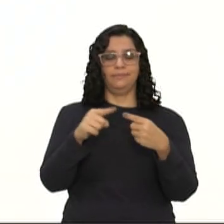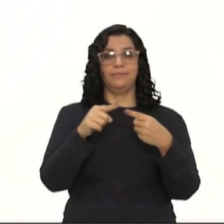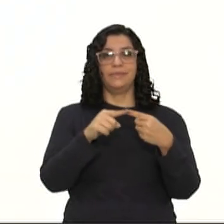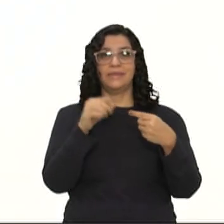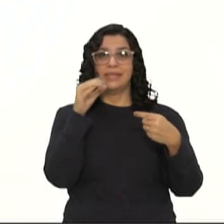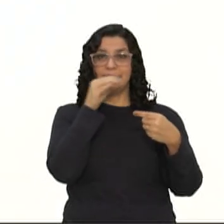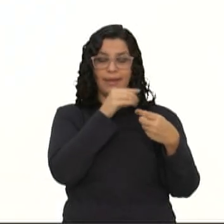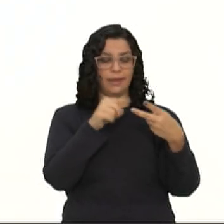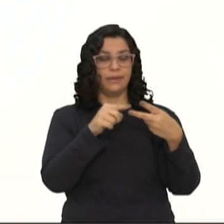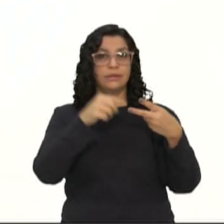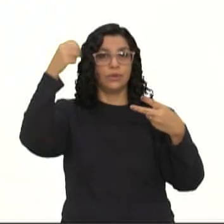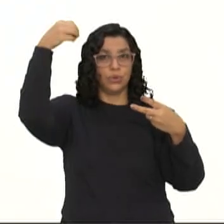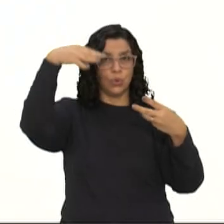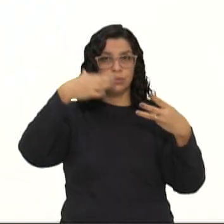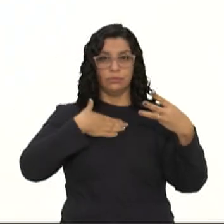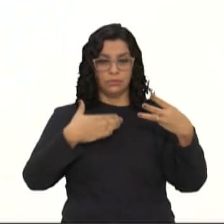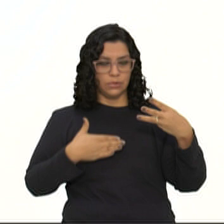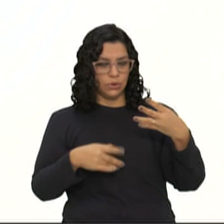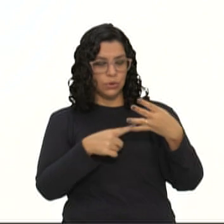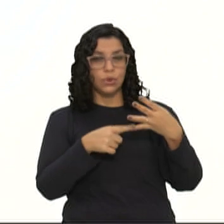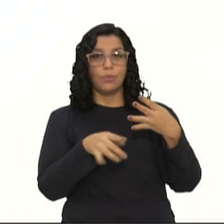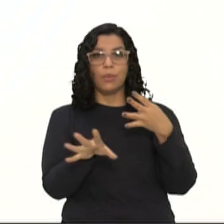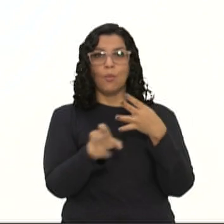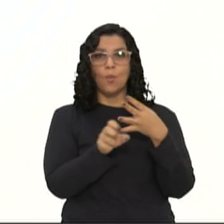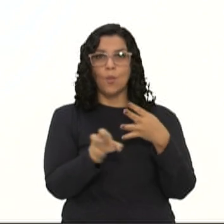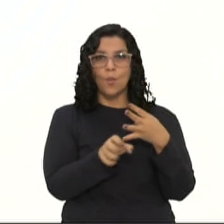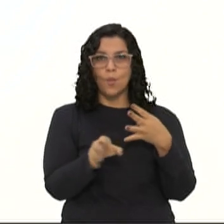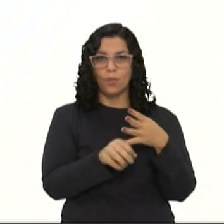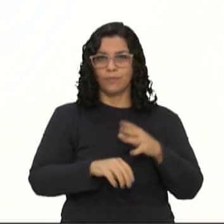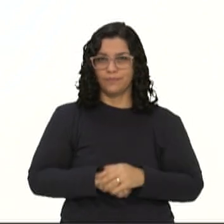efeito luminoso, fisiológico, magnético.